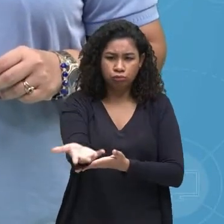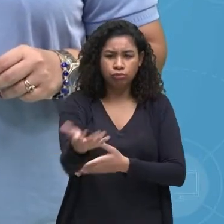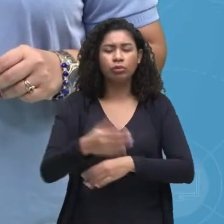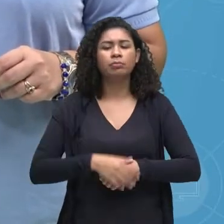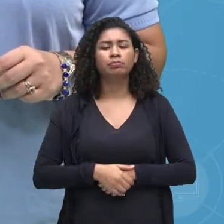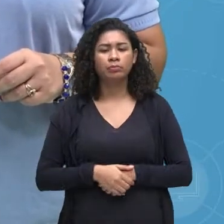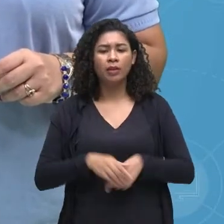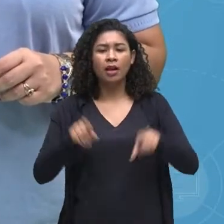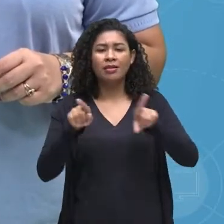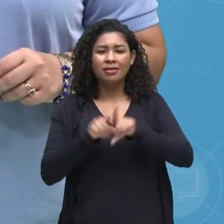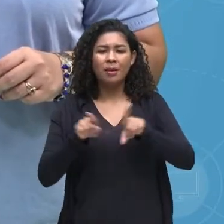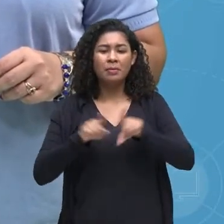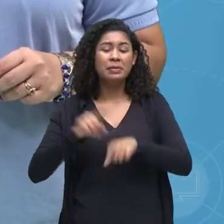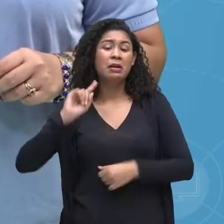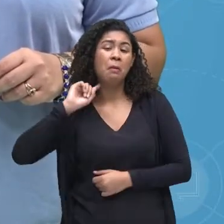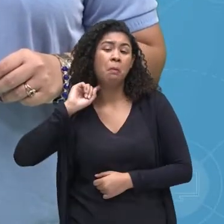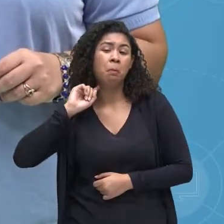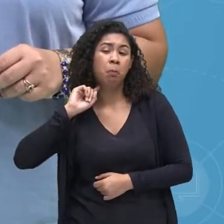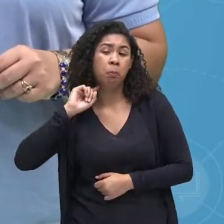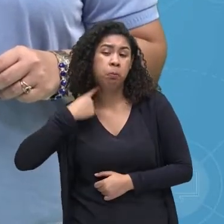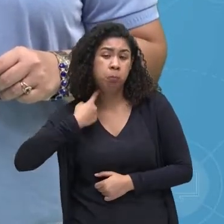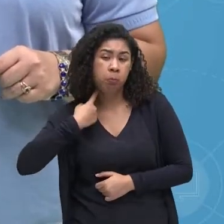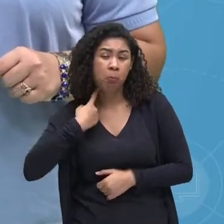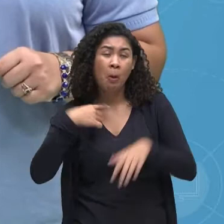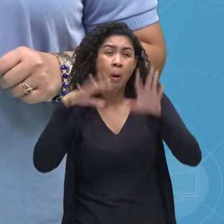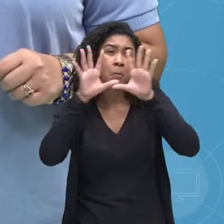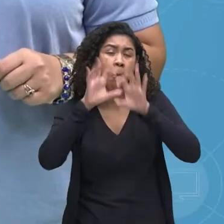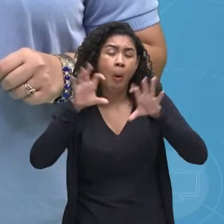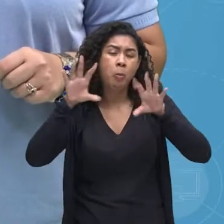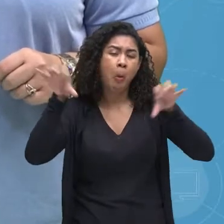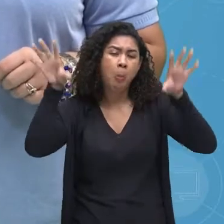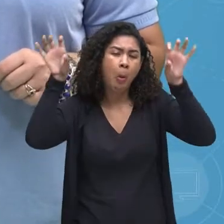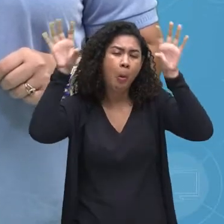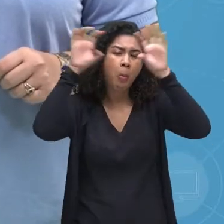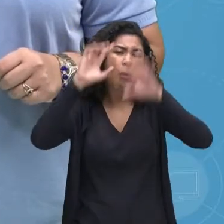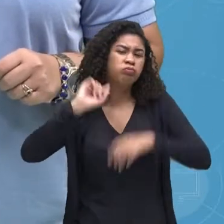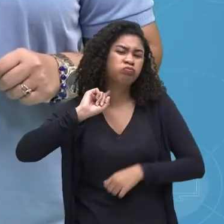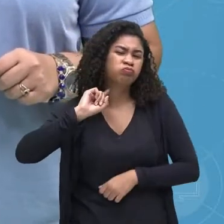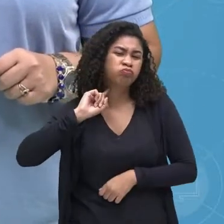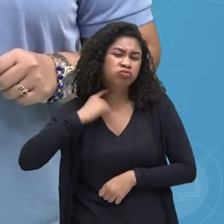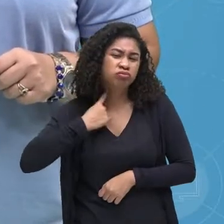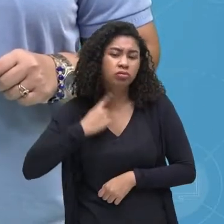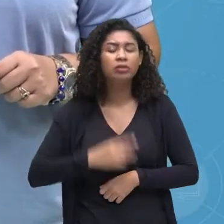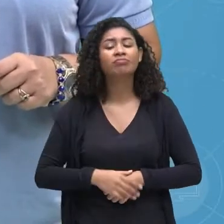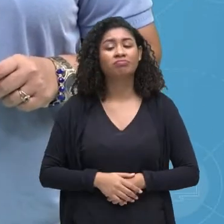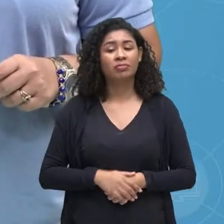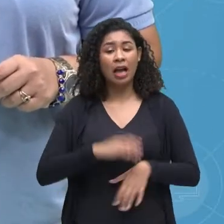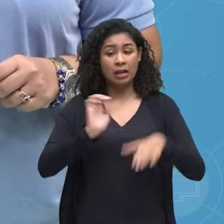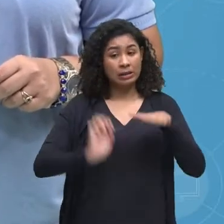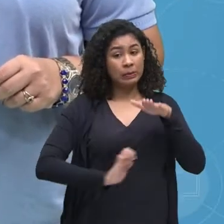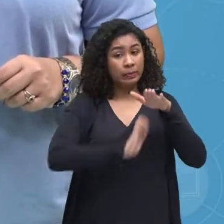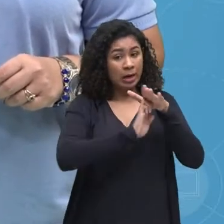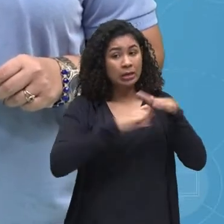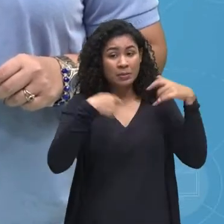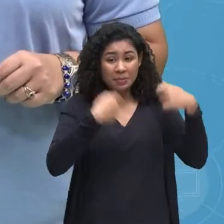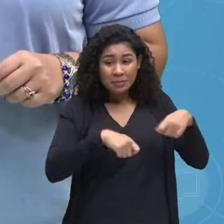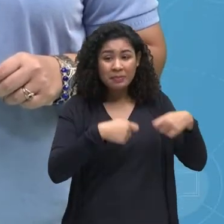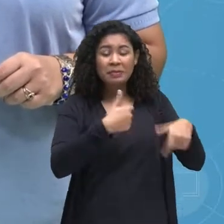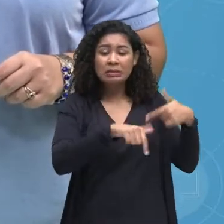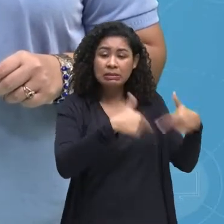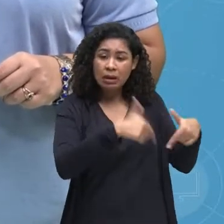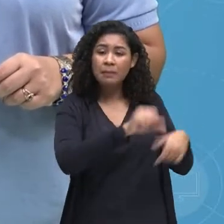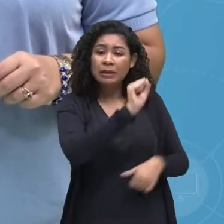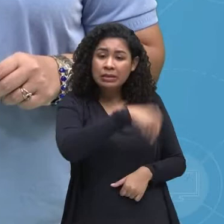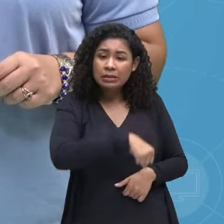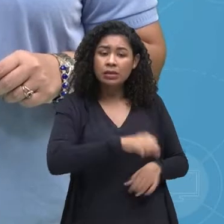e precisam produzir cada vez mais, mas precisam ter comprometimento com o meio ambiente. Sem comprometimento, a